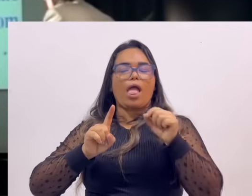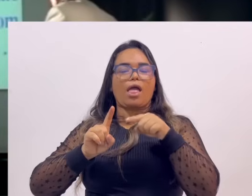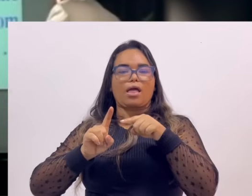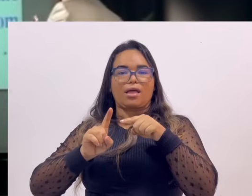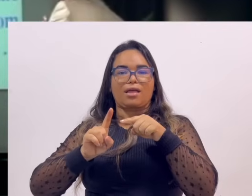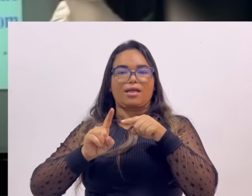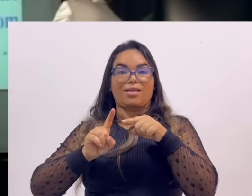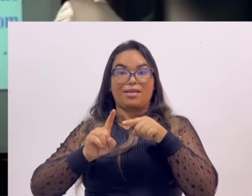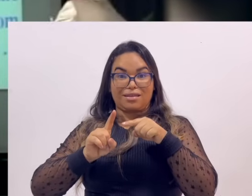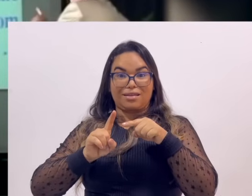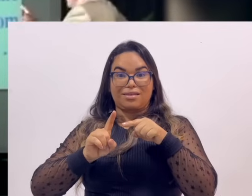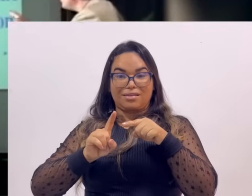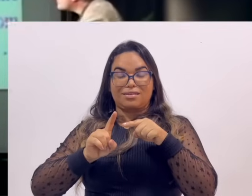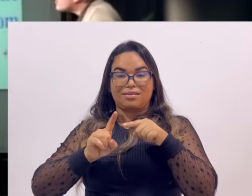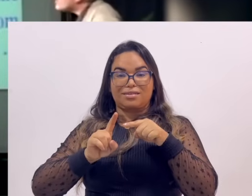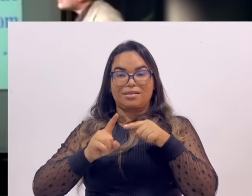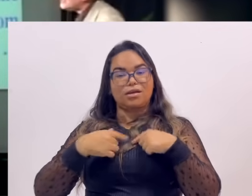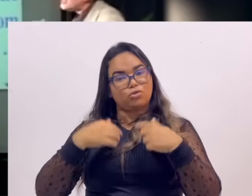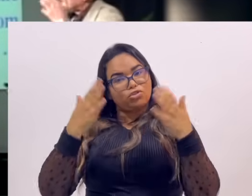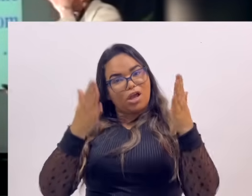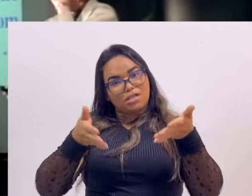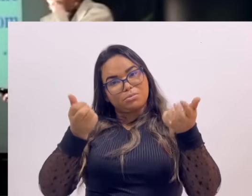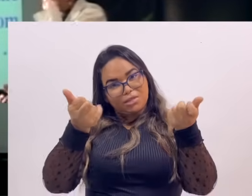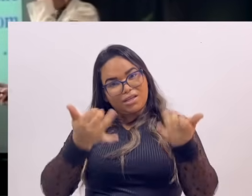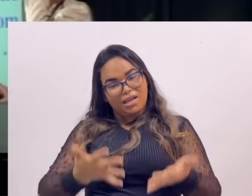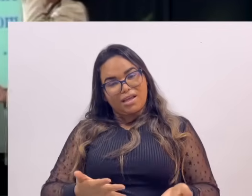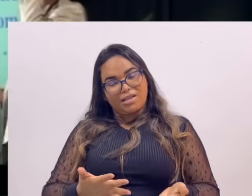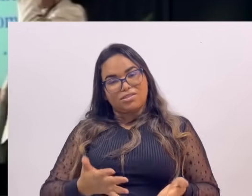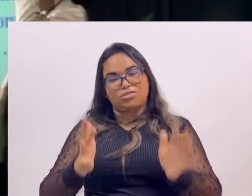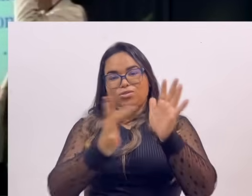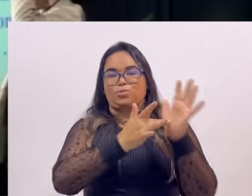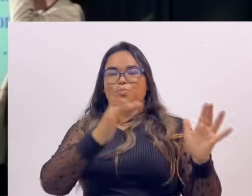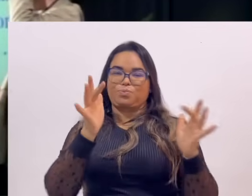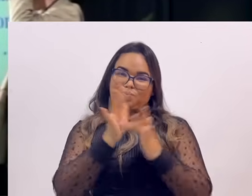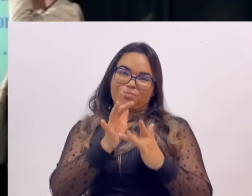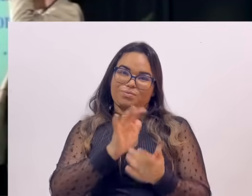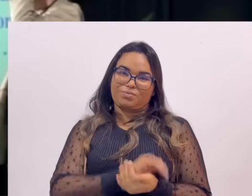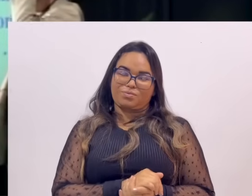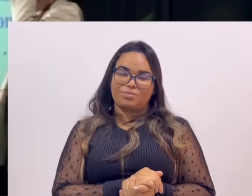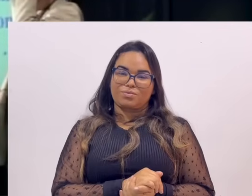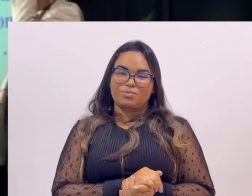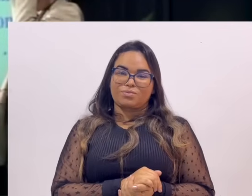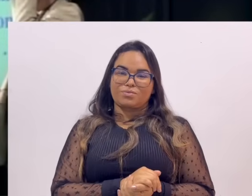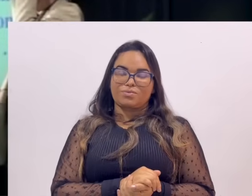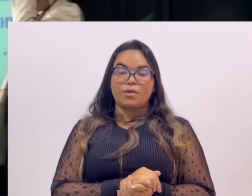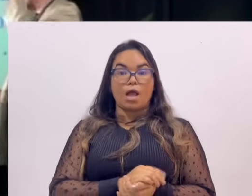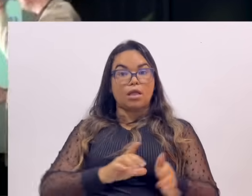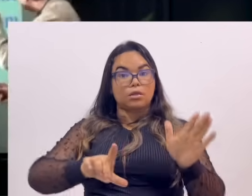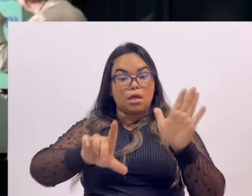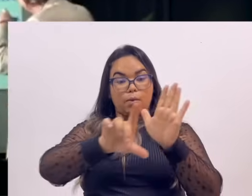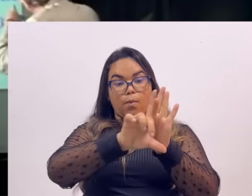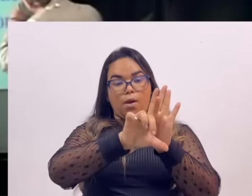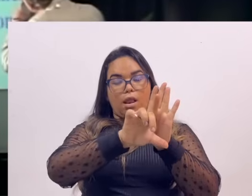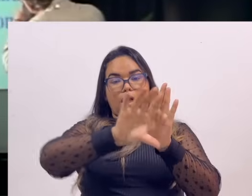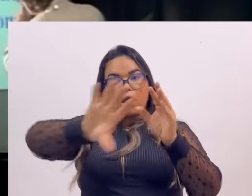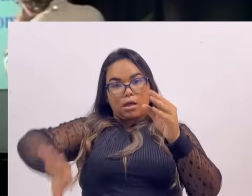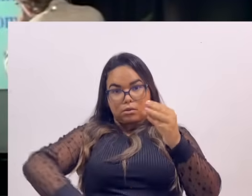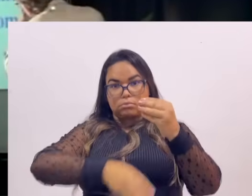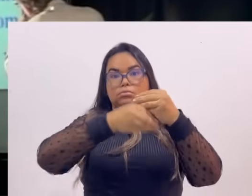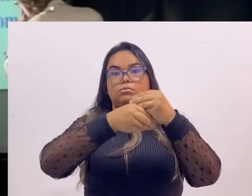semente? Quem é? Acabamos de falar acerca disso. Jesus. E houve uma lei que foi acrescentada